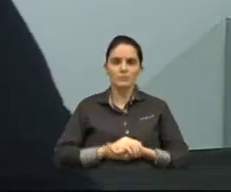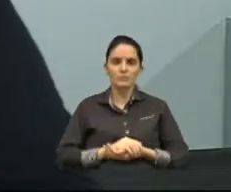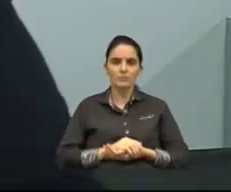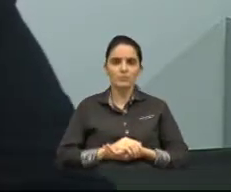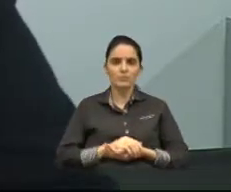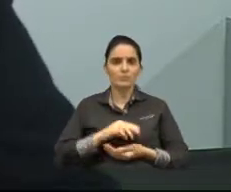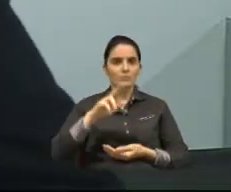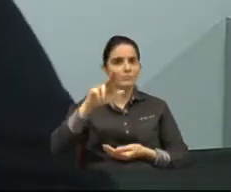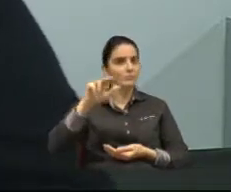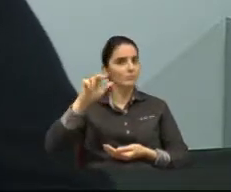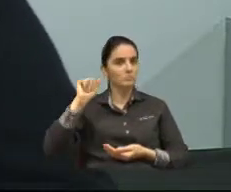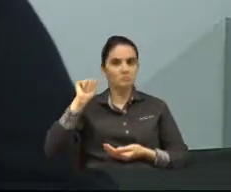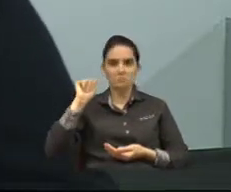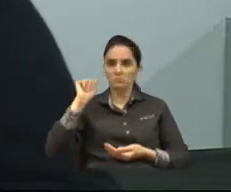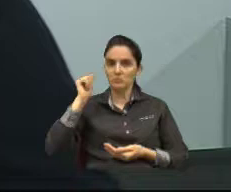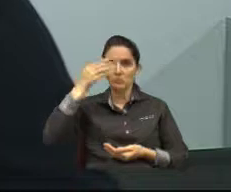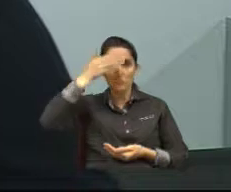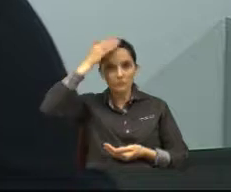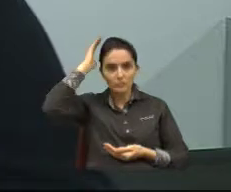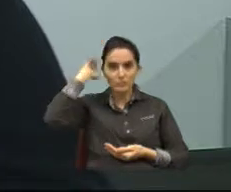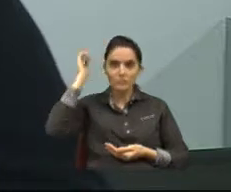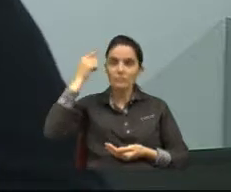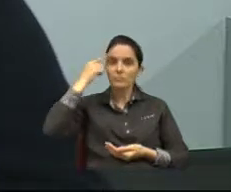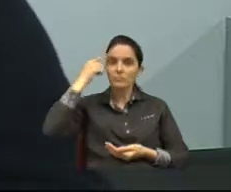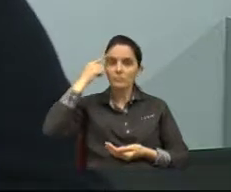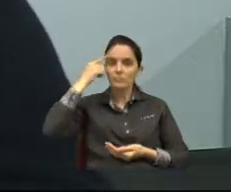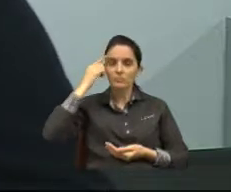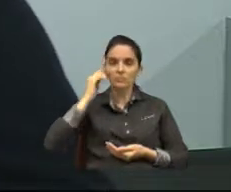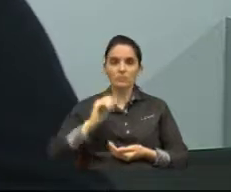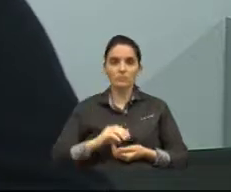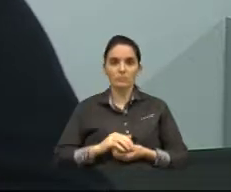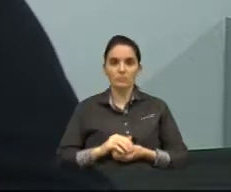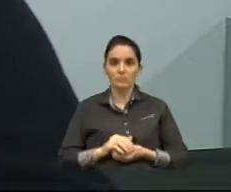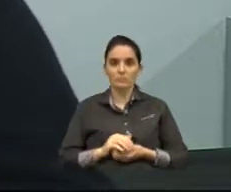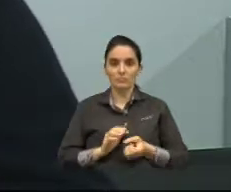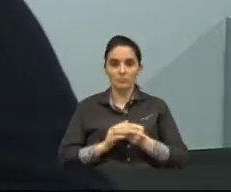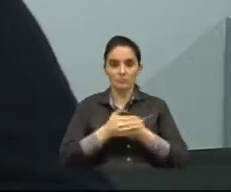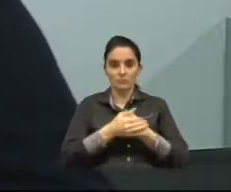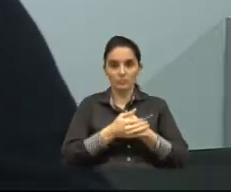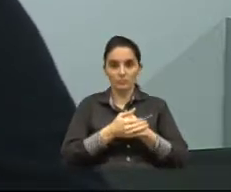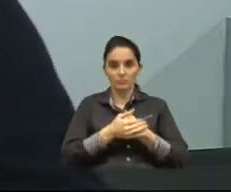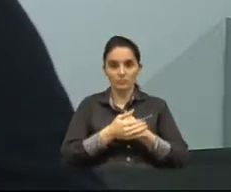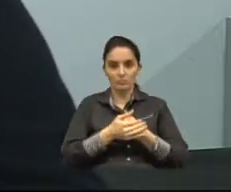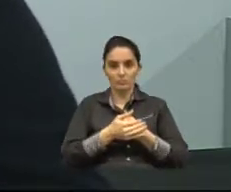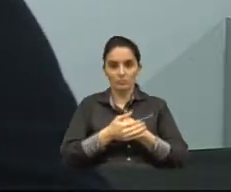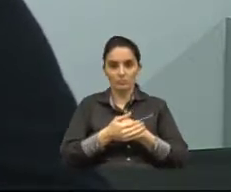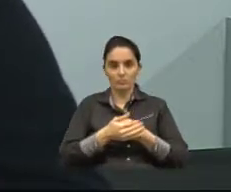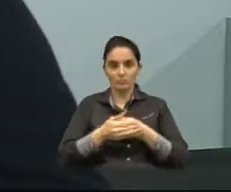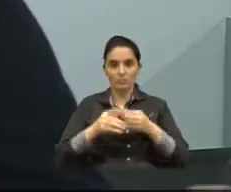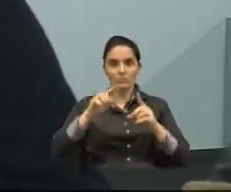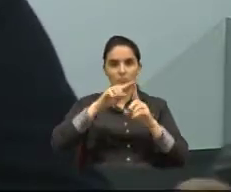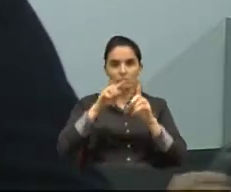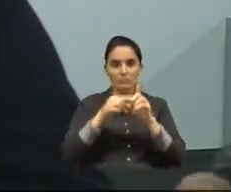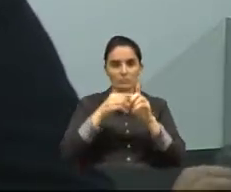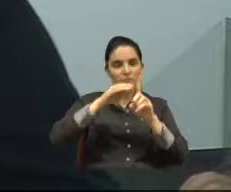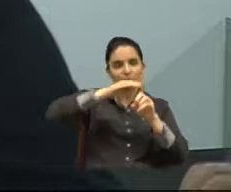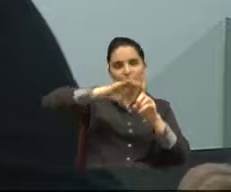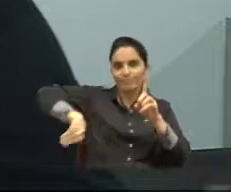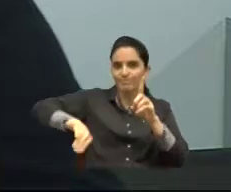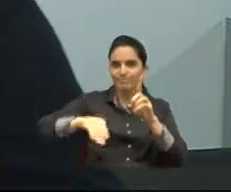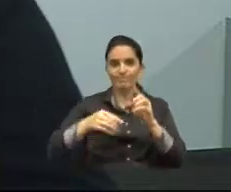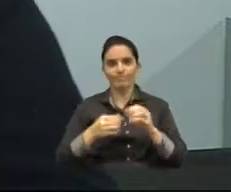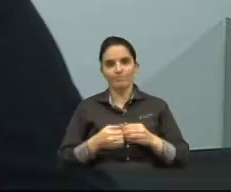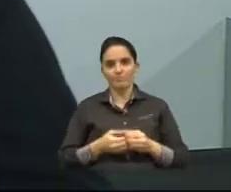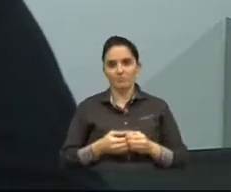jamais passaria pelo pensamento dele defender legalização do aborto ou algum desses temas que